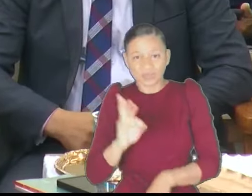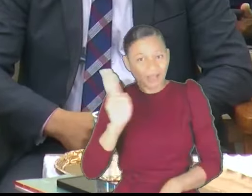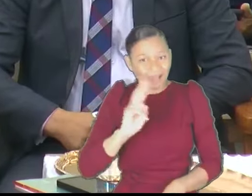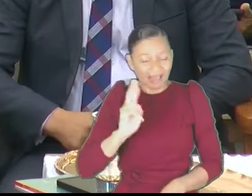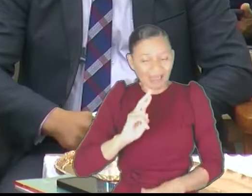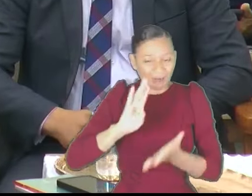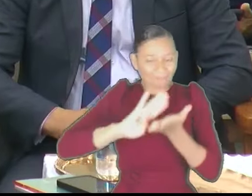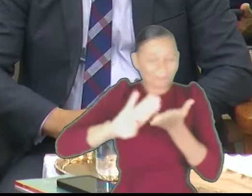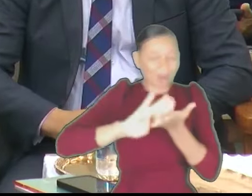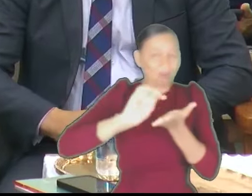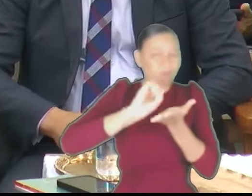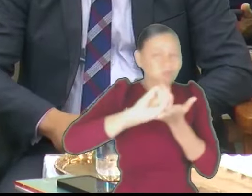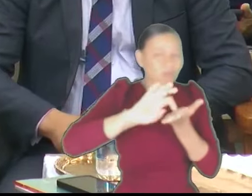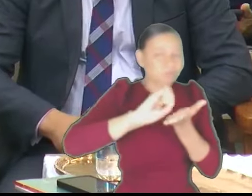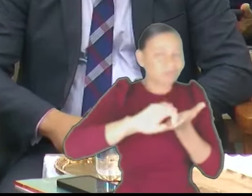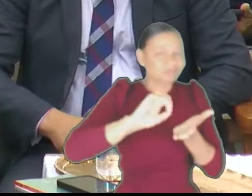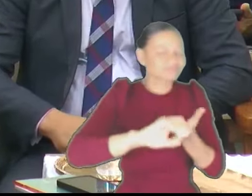não.